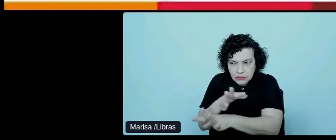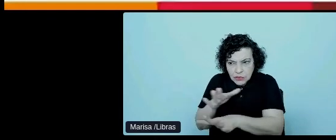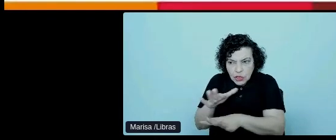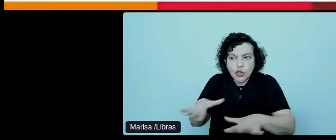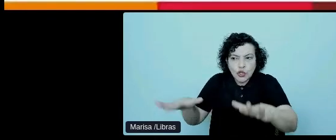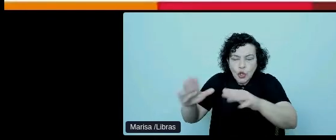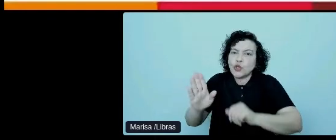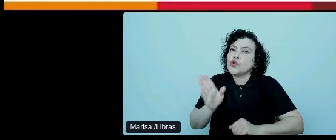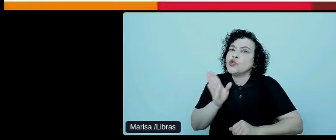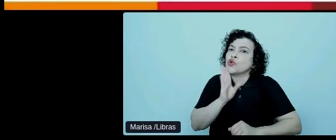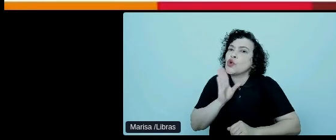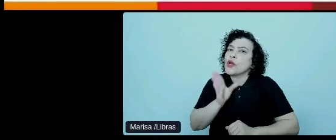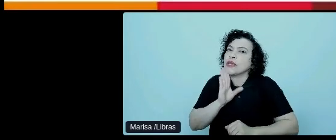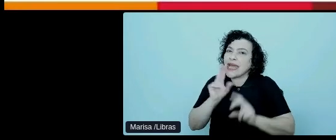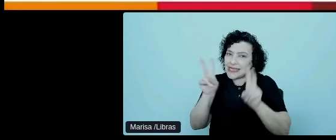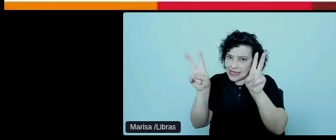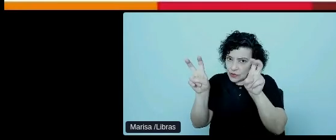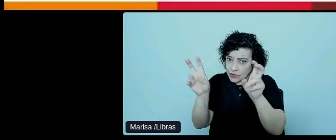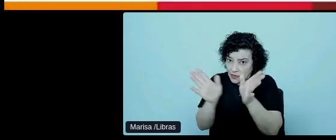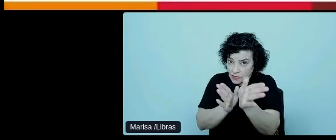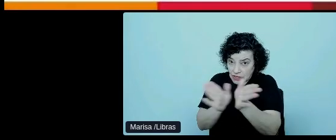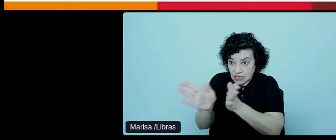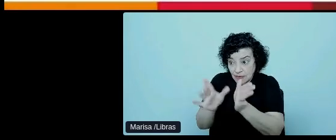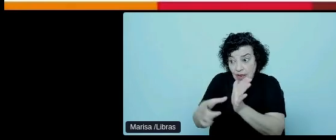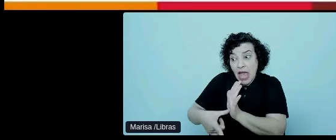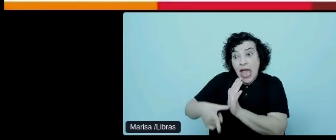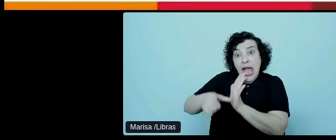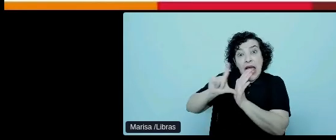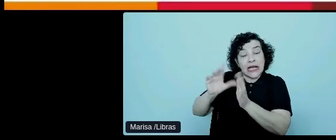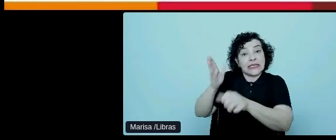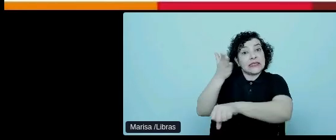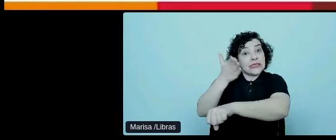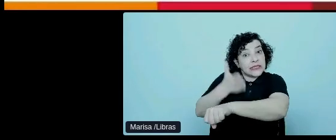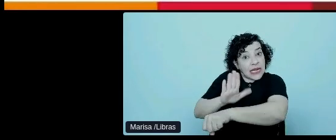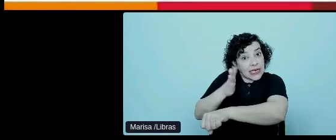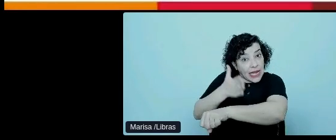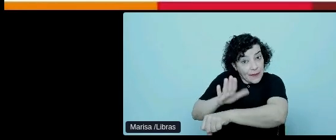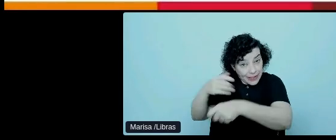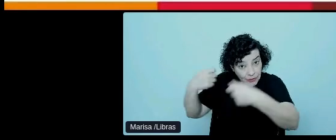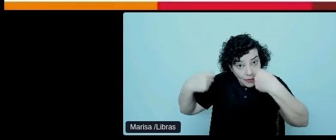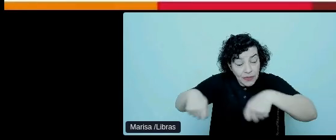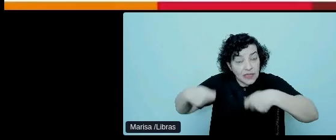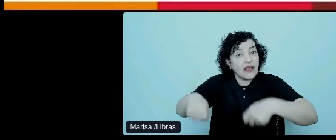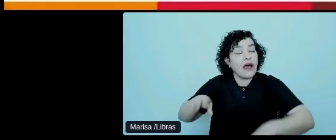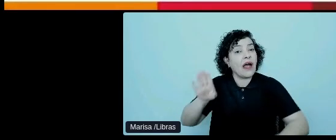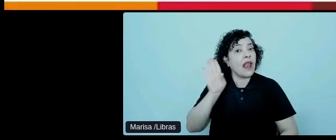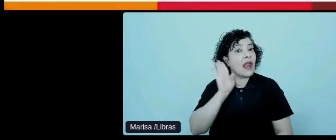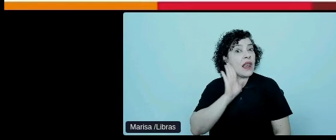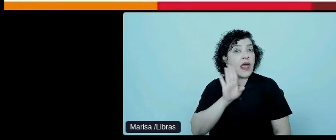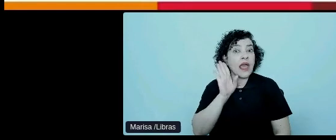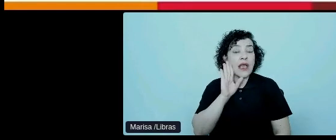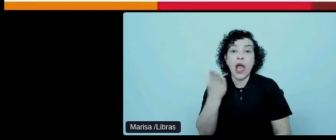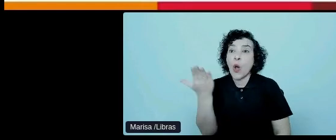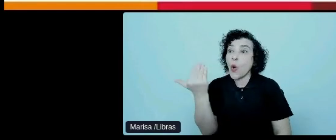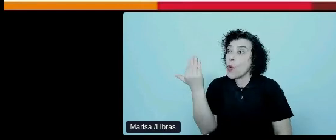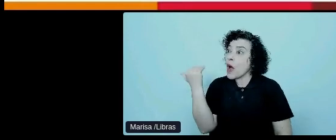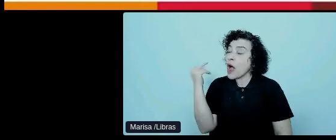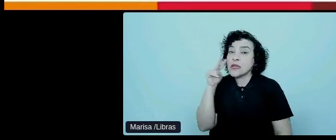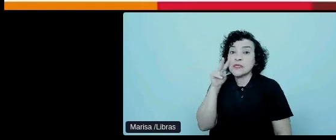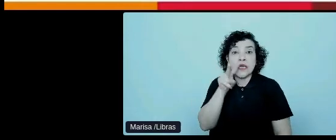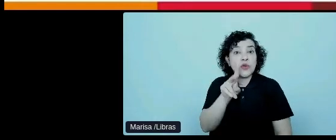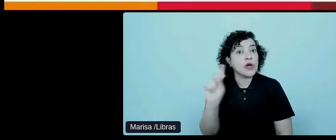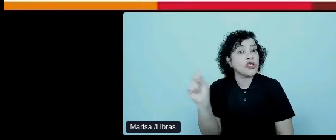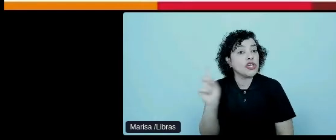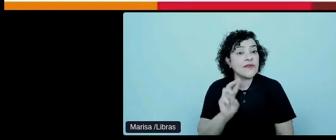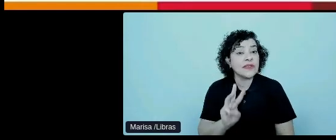Eu preciso fornecer treinamento para a minha equipe. Olha que legal isso, gente. Eu nunca tinha visto isso na WCAGs